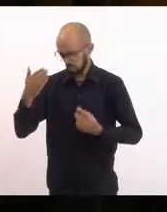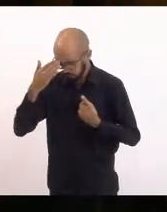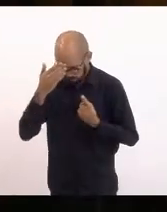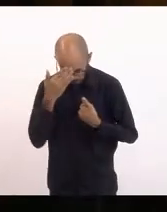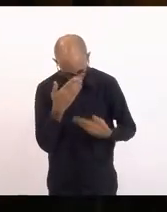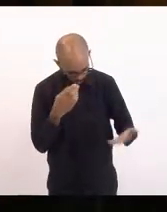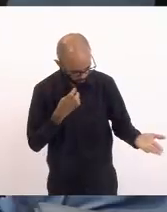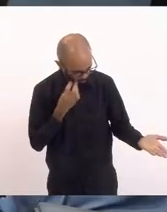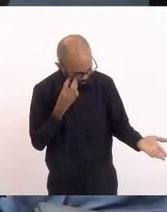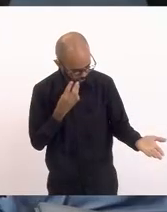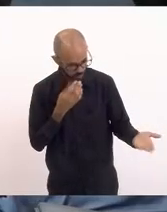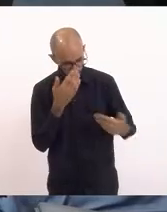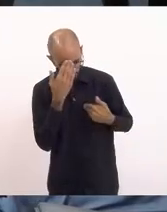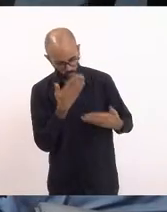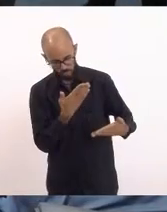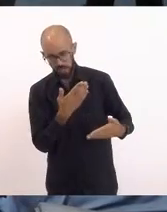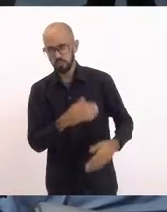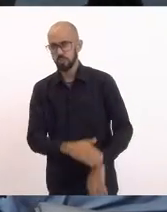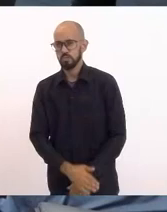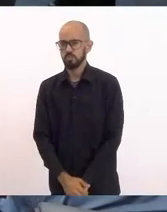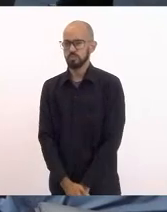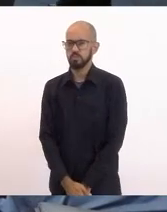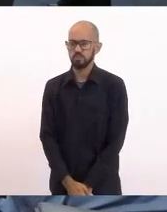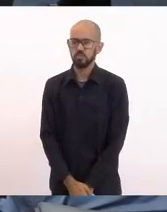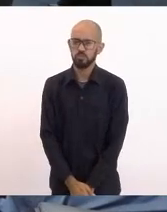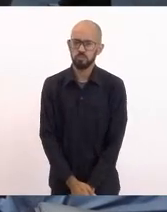Valder. Obrigado, Valder.